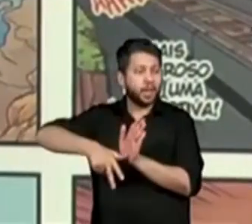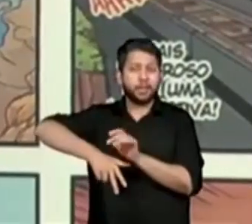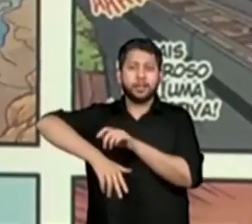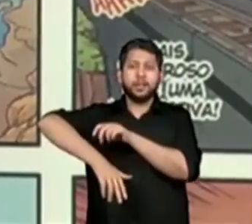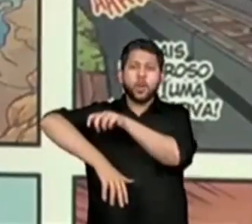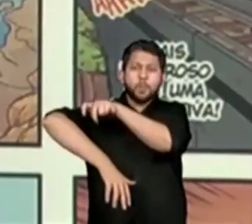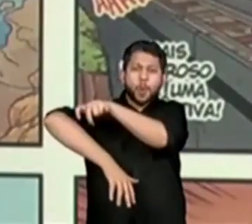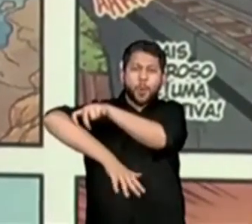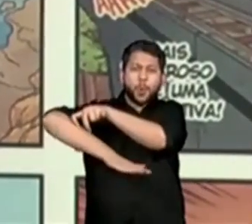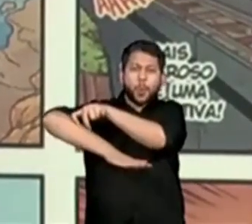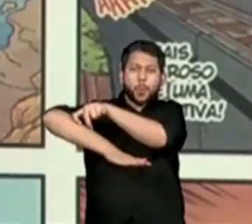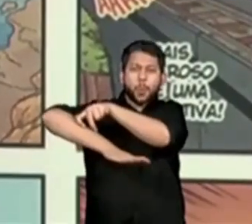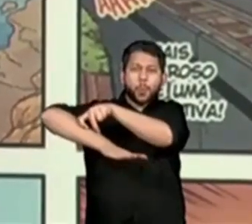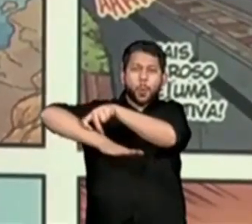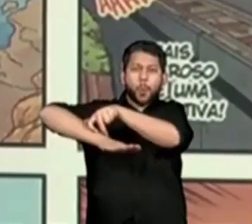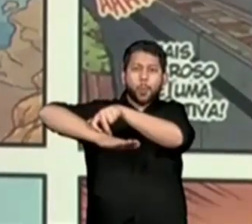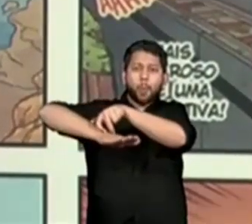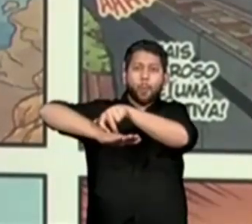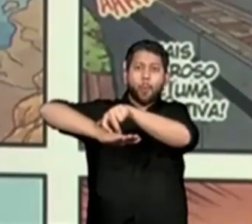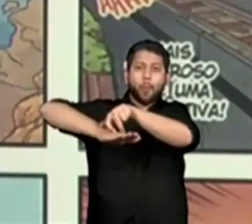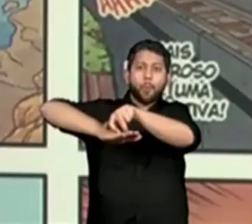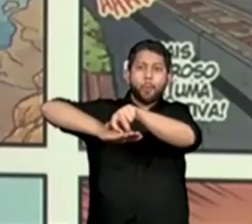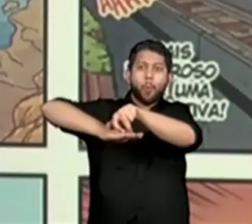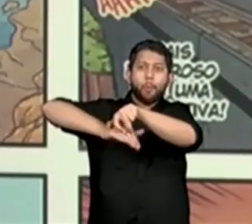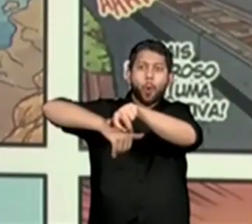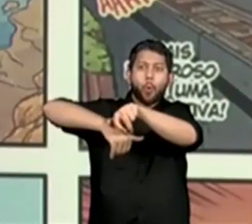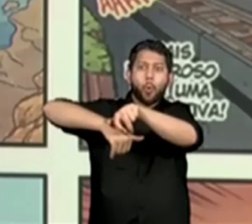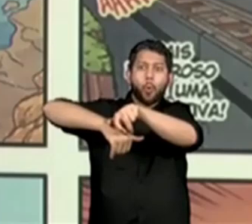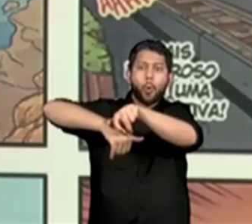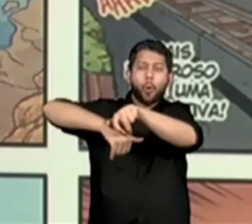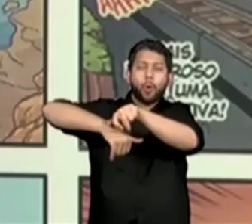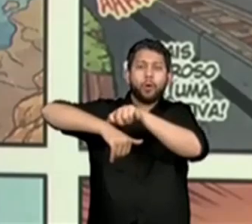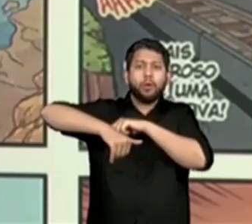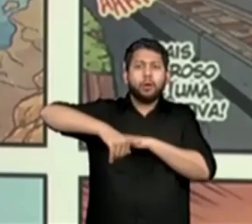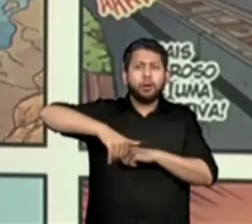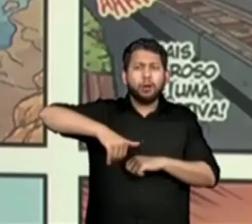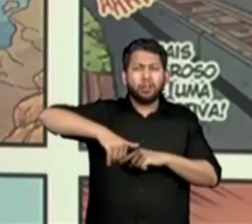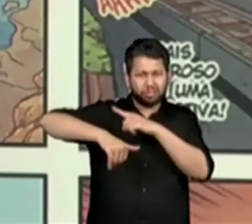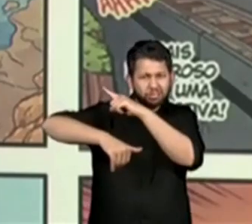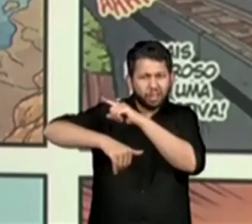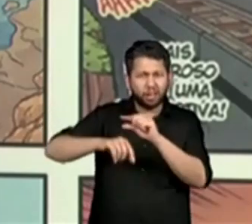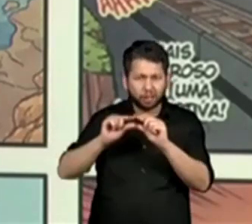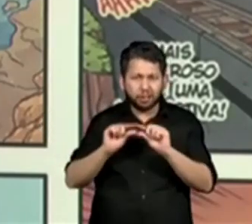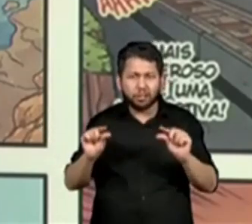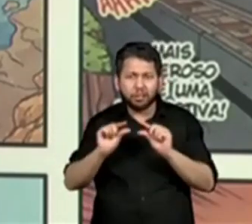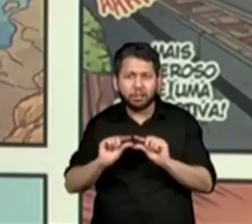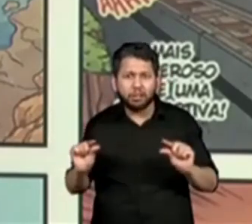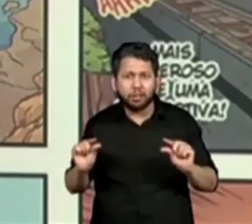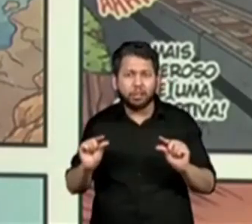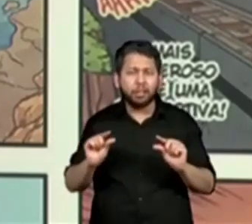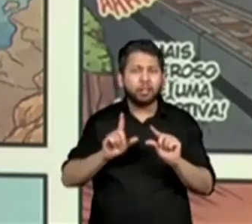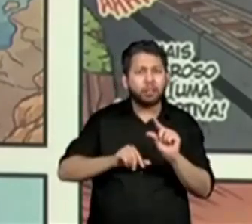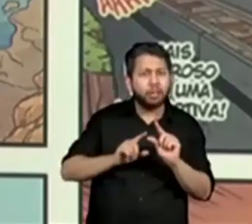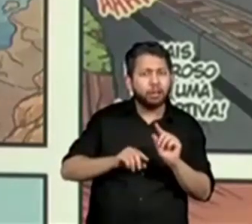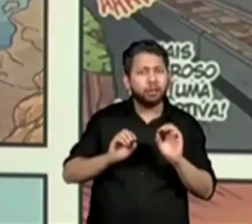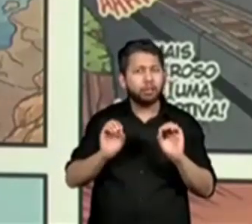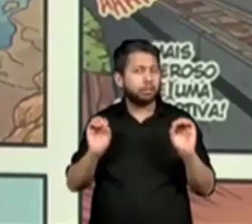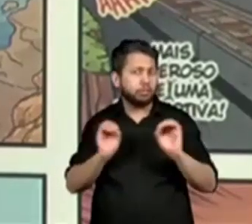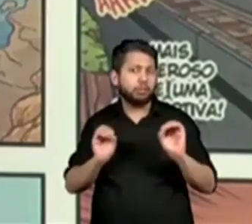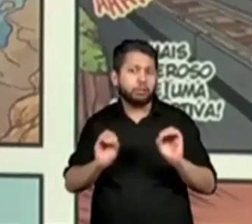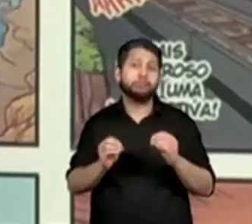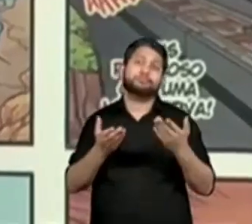está rompida. Eu tenho algo de verbal? Não. Muito bom, não tem. No